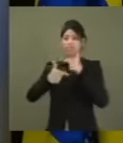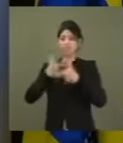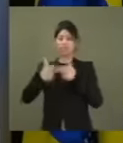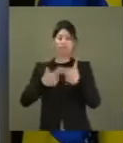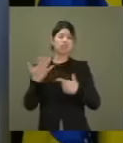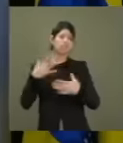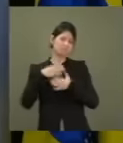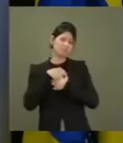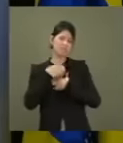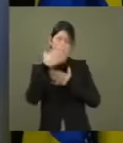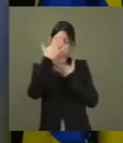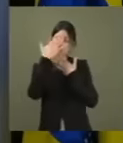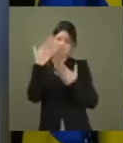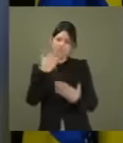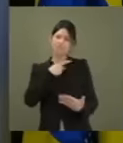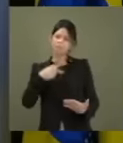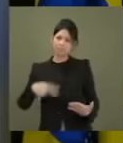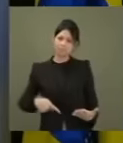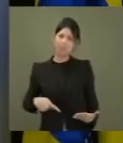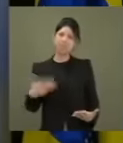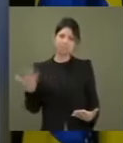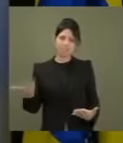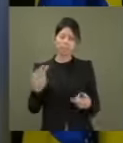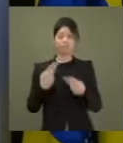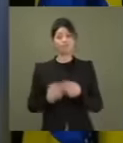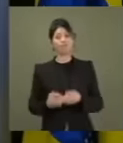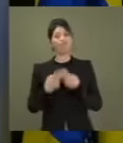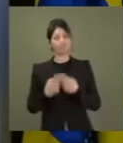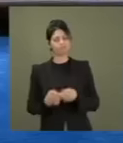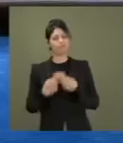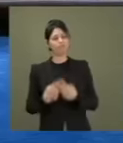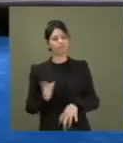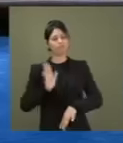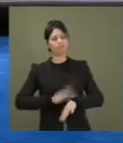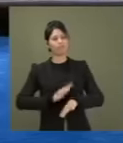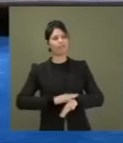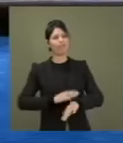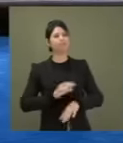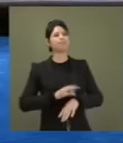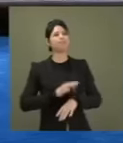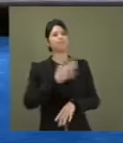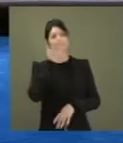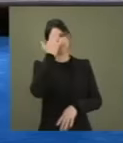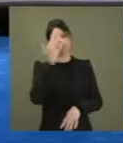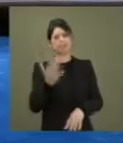e muito obrigado, senhor presidente, pela tolerância no tempo. Obrigado, senador Eduardo Girão.